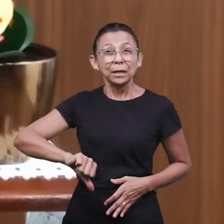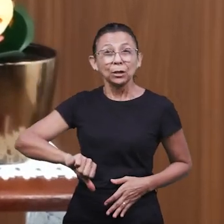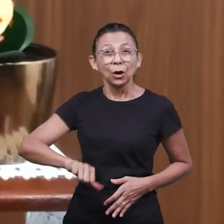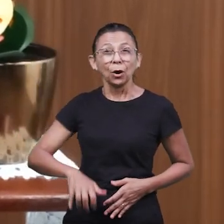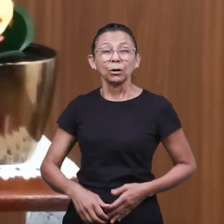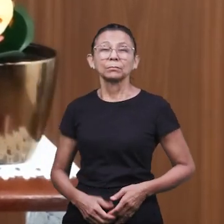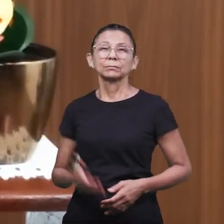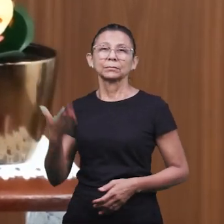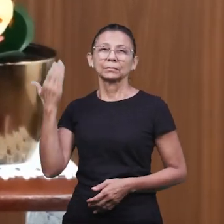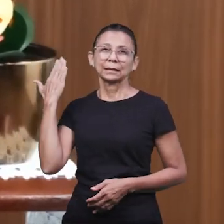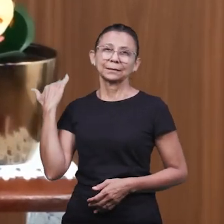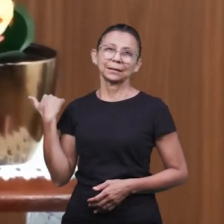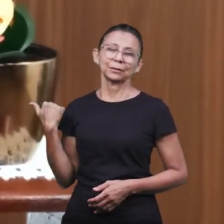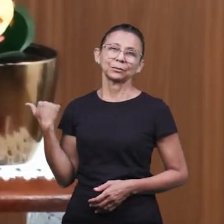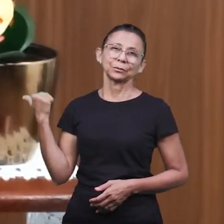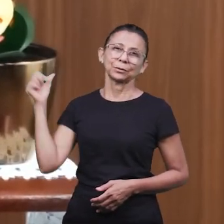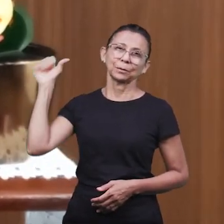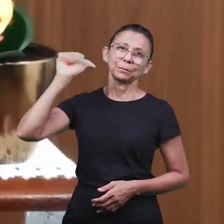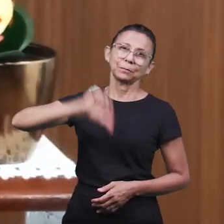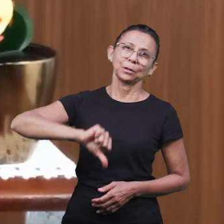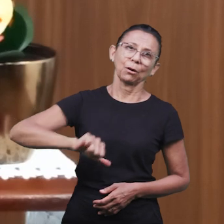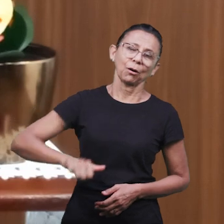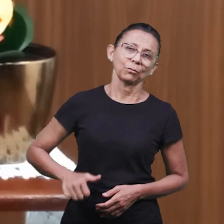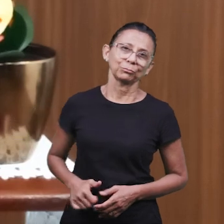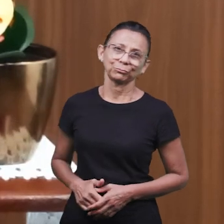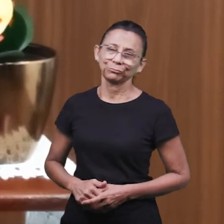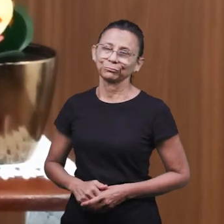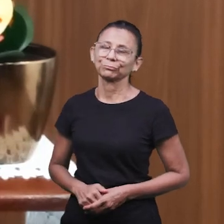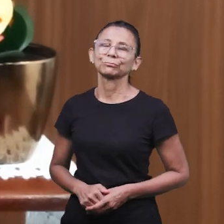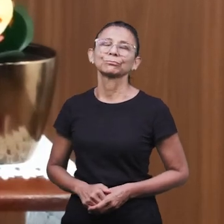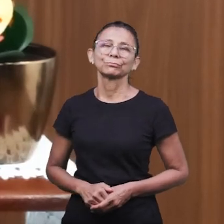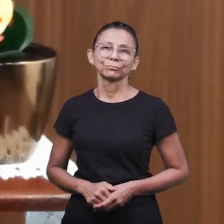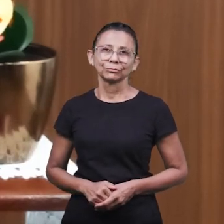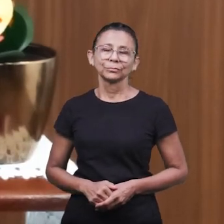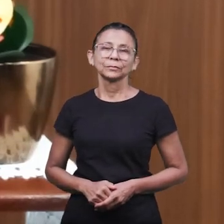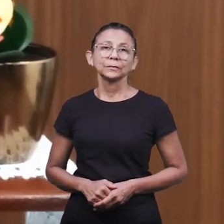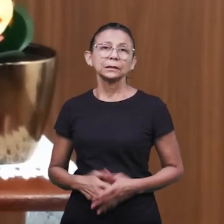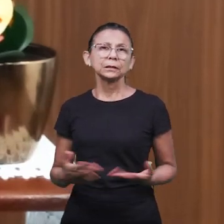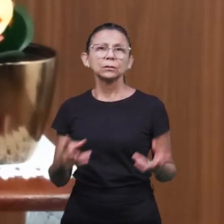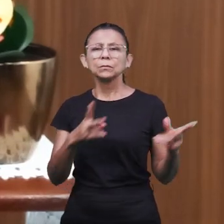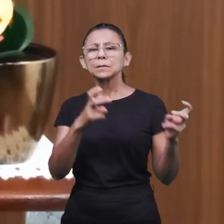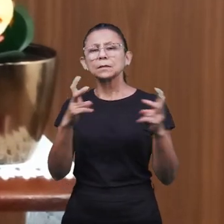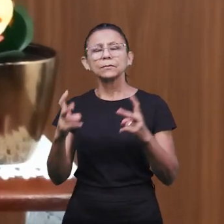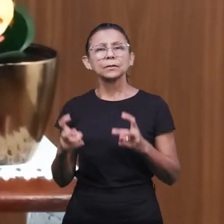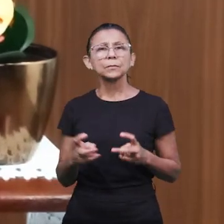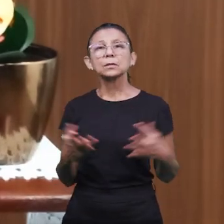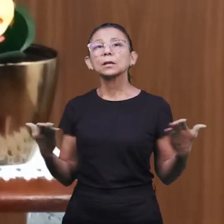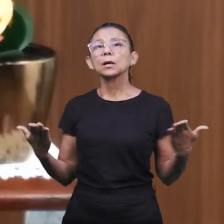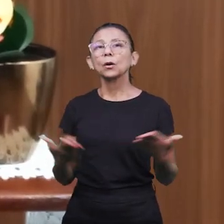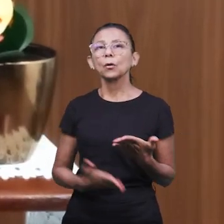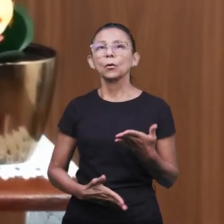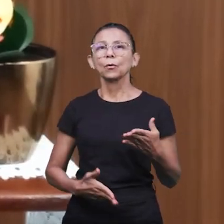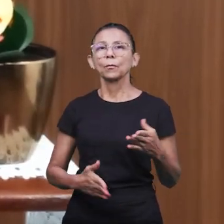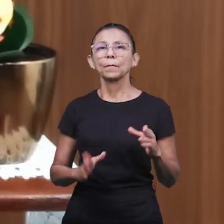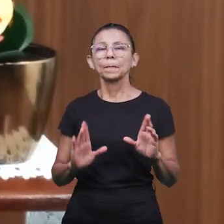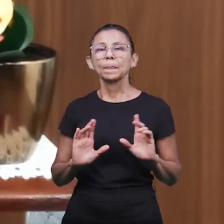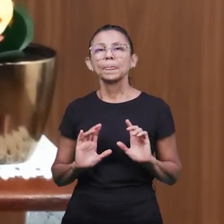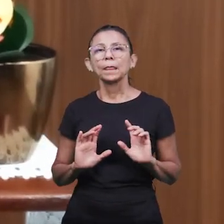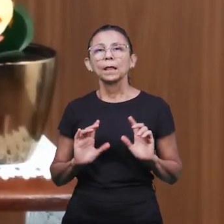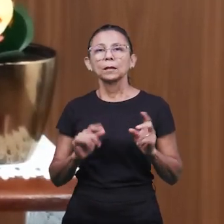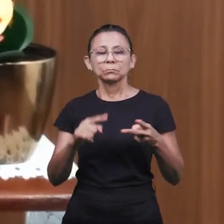que naquele tempo. E nós podemos identificar, então, nos dias de hoje, duas